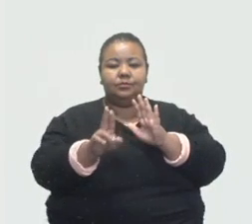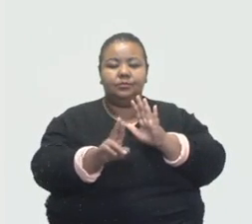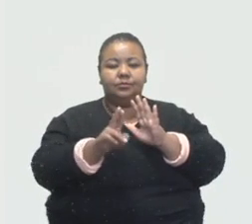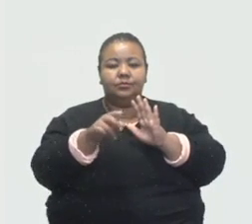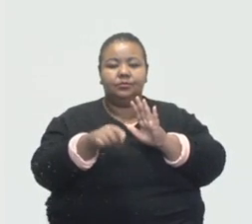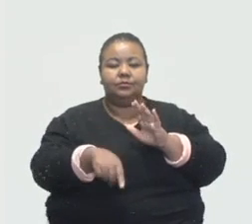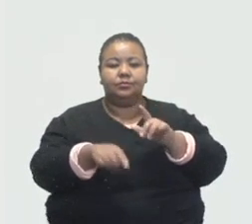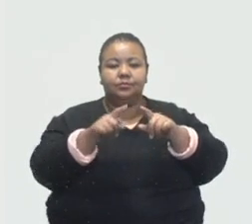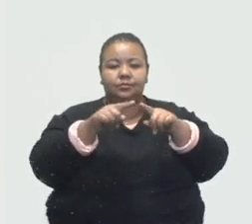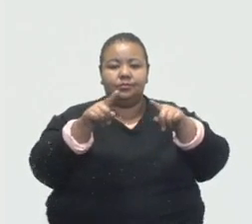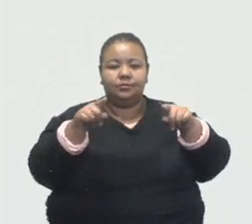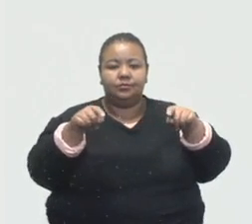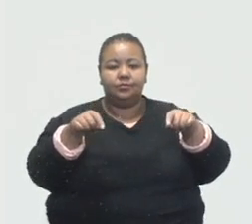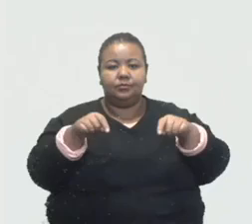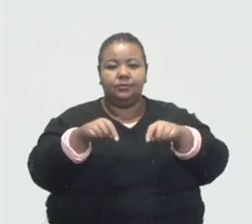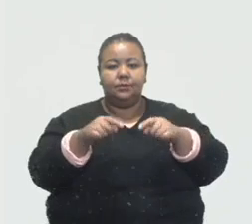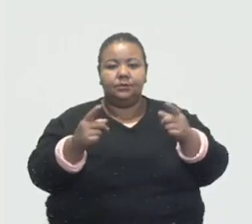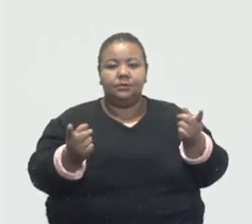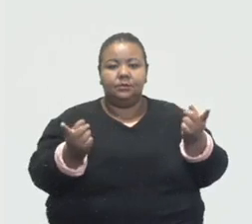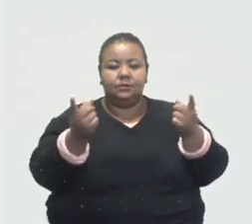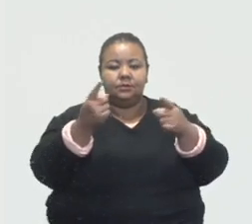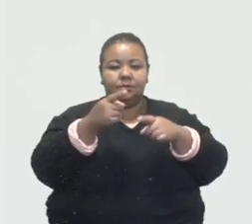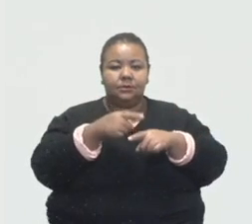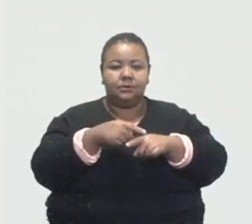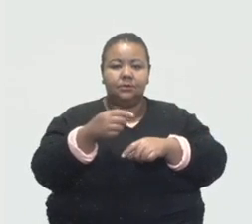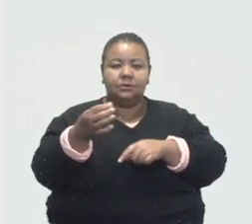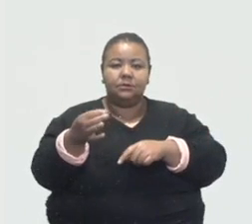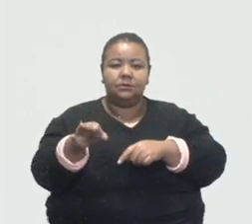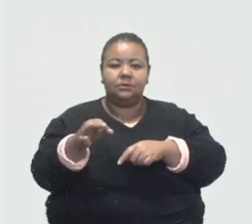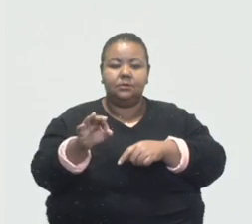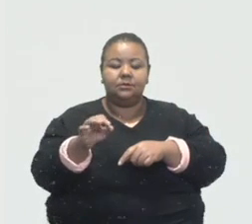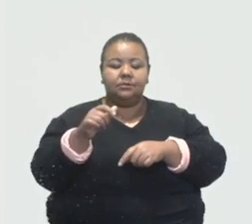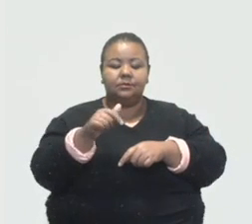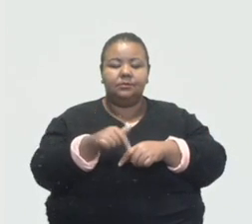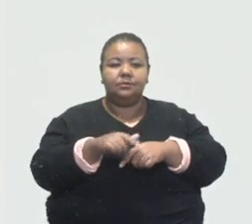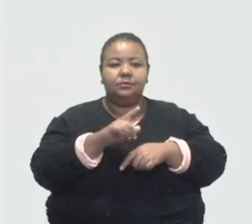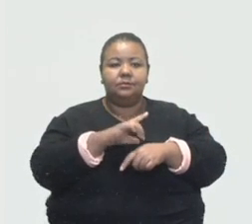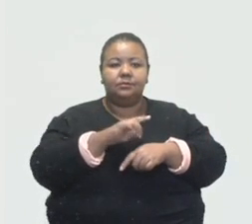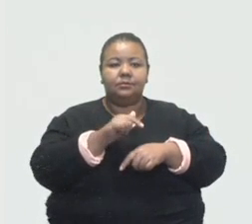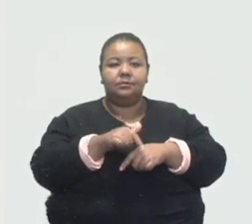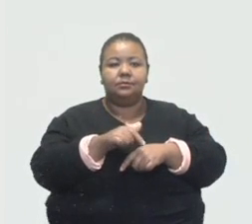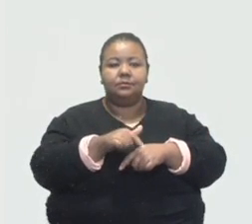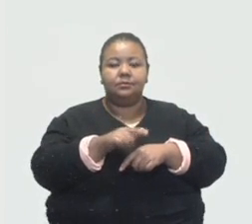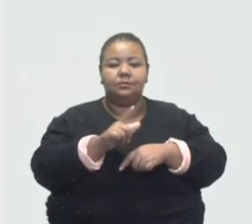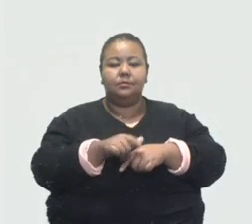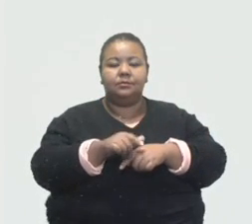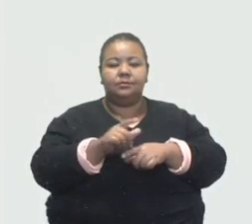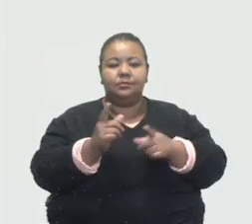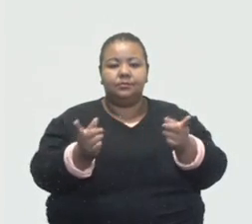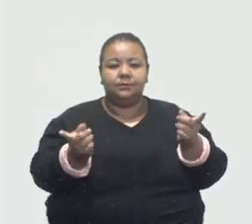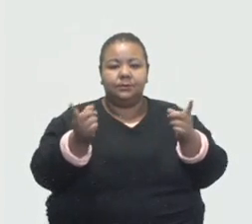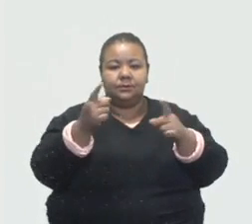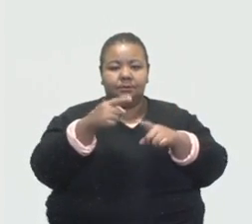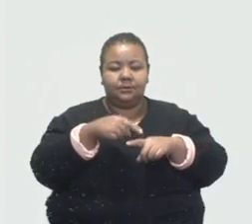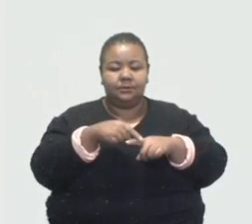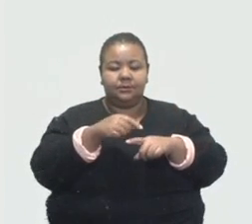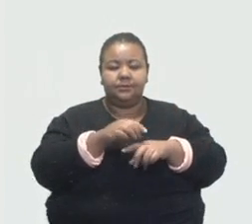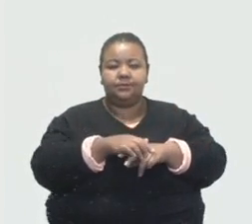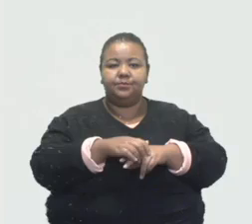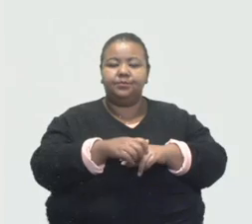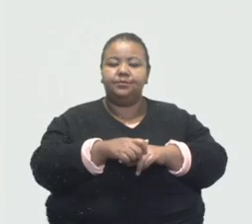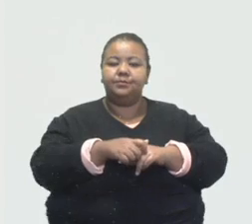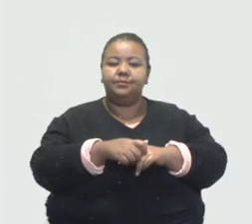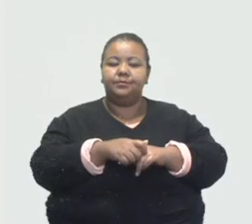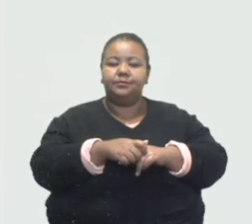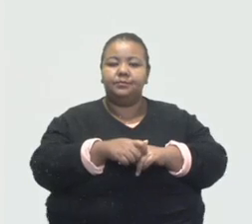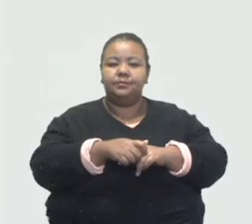da matriz inversa, certo? Nós temos aqui a matriz inversa. Então, esse